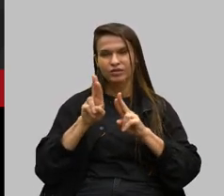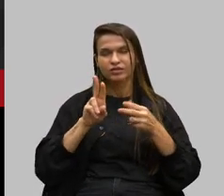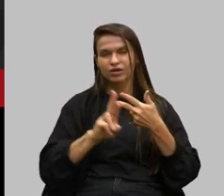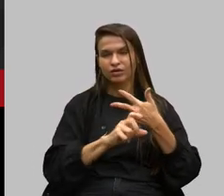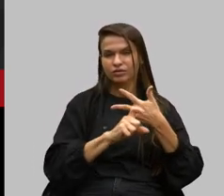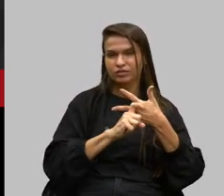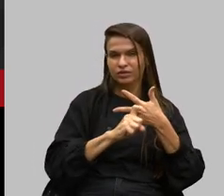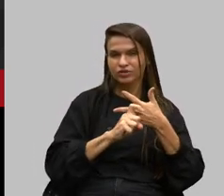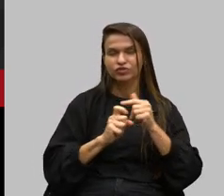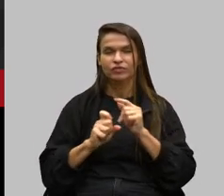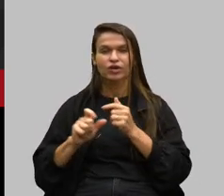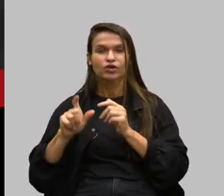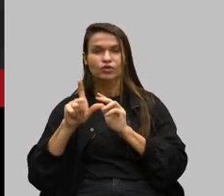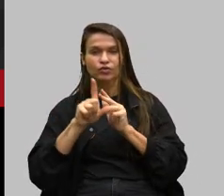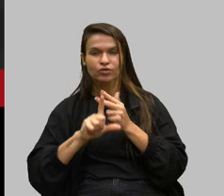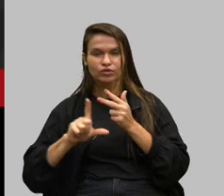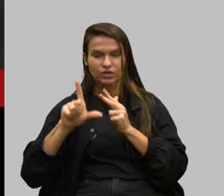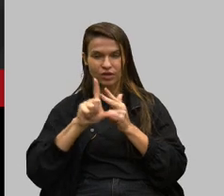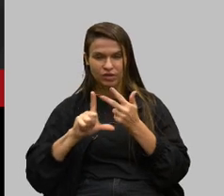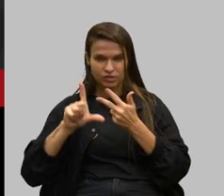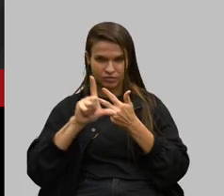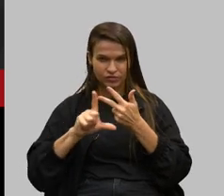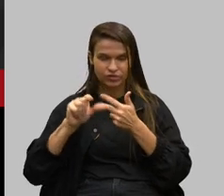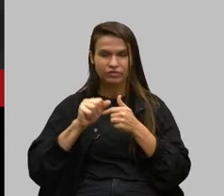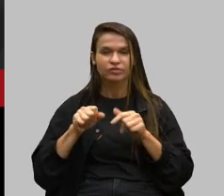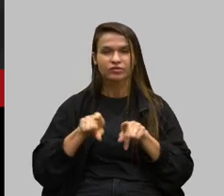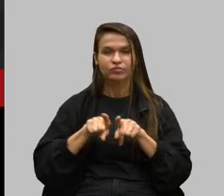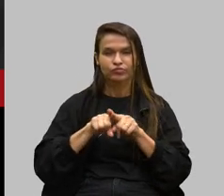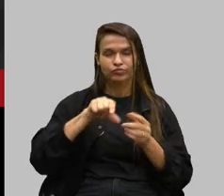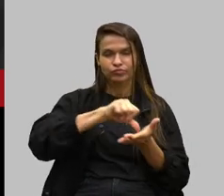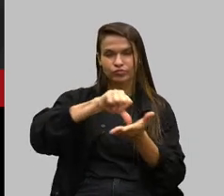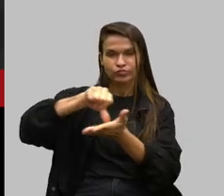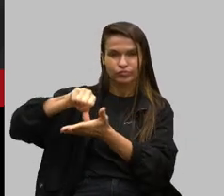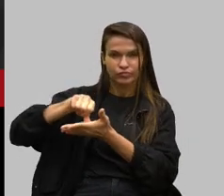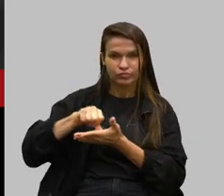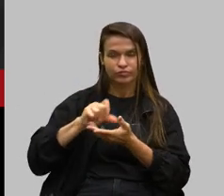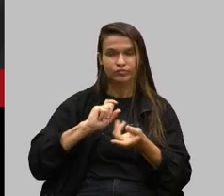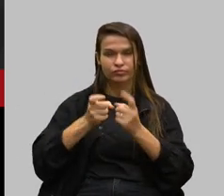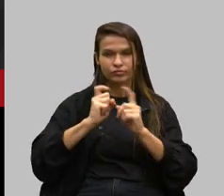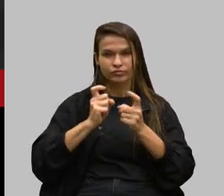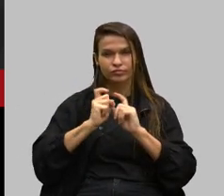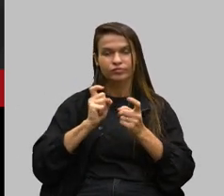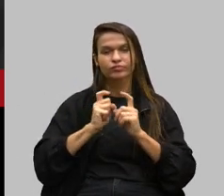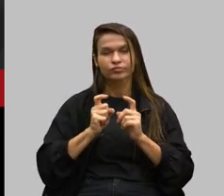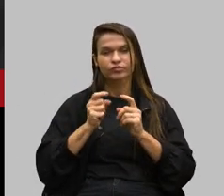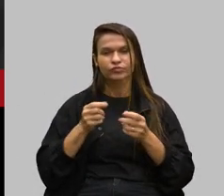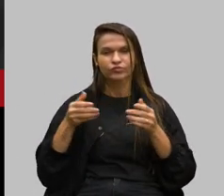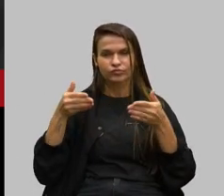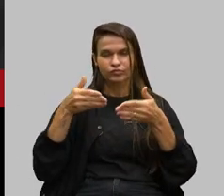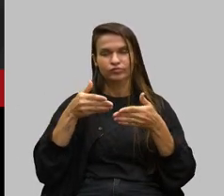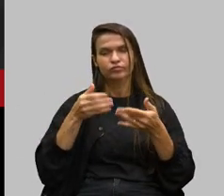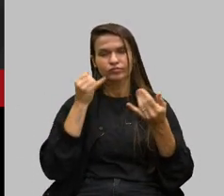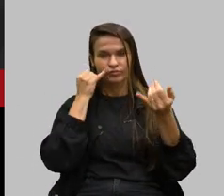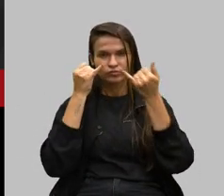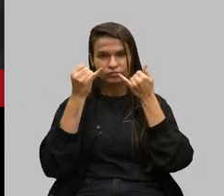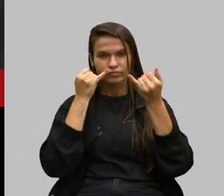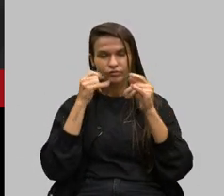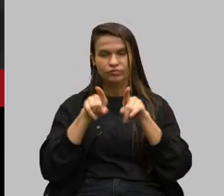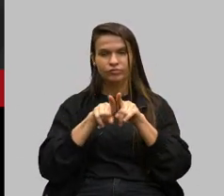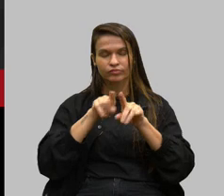legislativo reuniões periódicas com os gabinetes dos parlamentares para alinhamentos referentes aos fluxos de informação